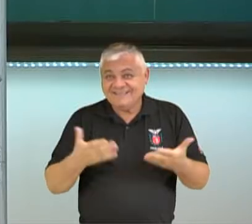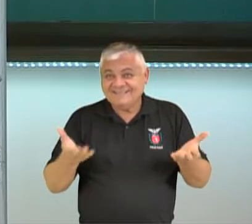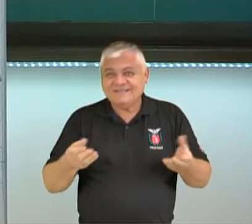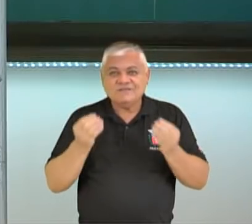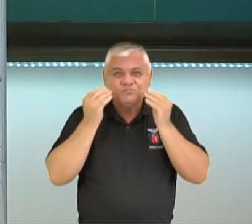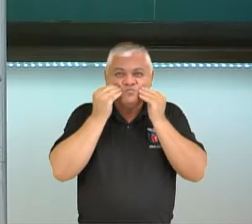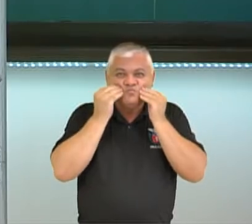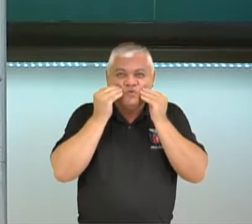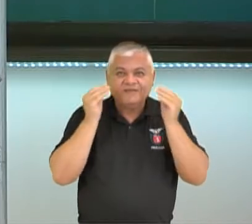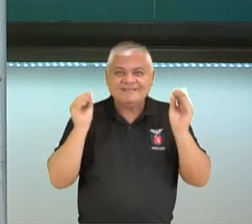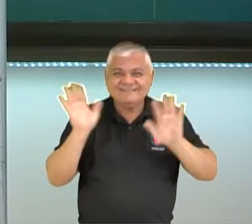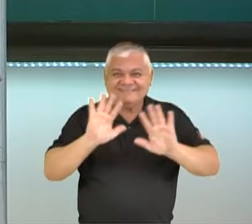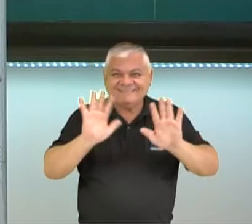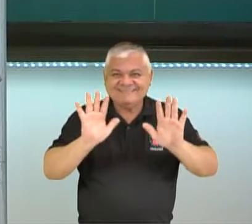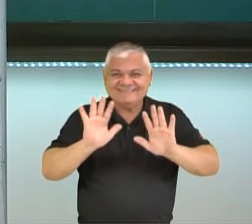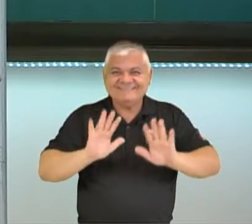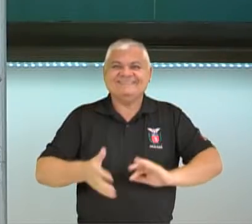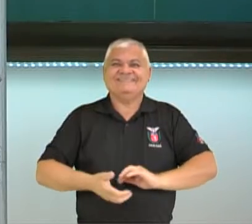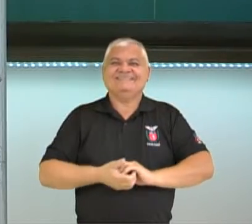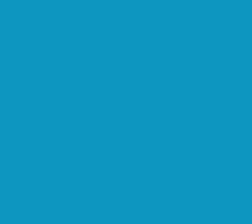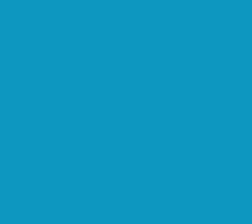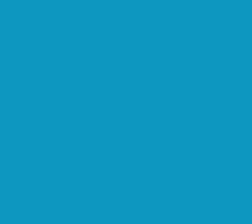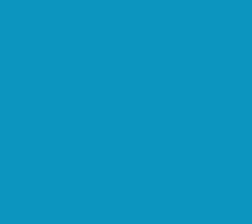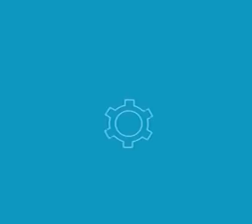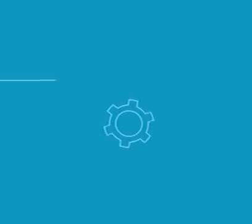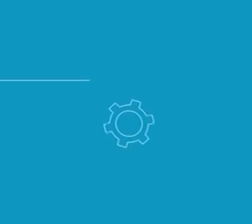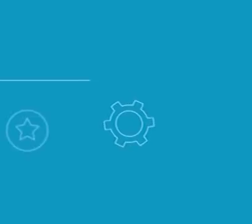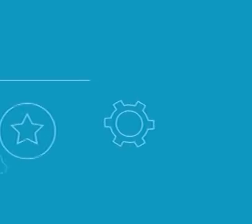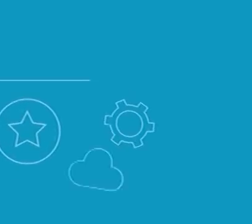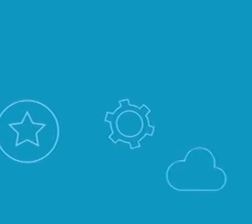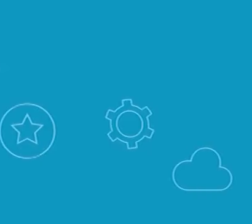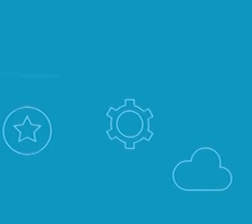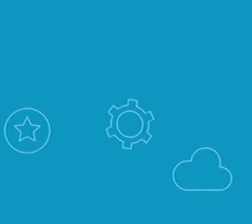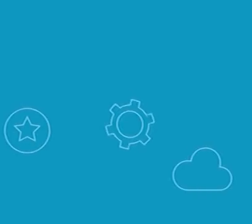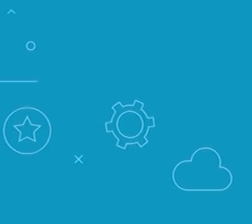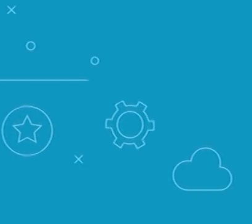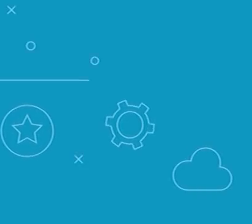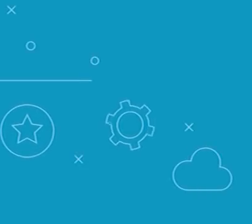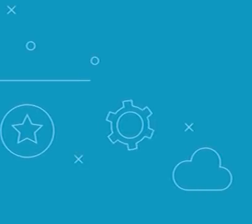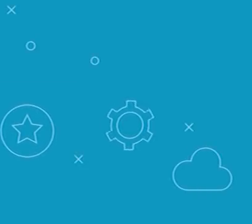um beijo para vocês até mais E